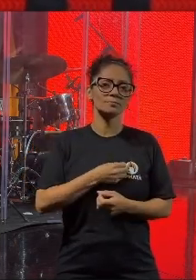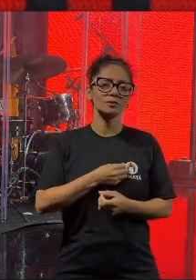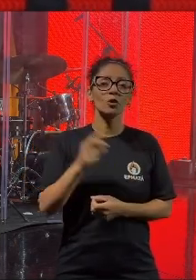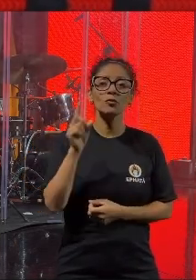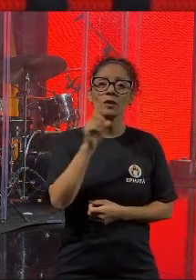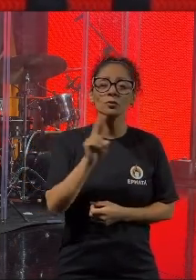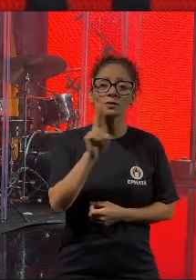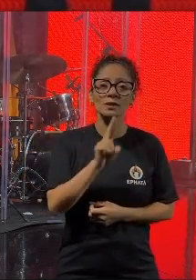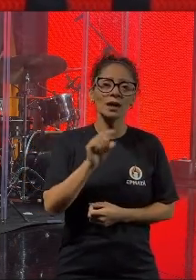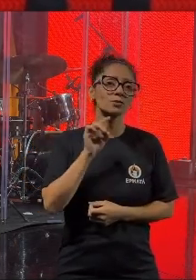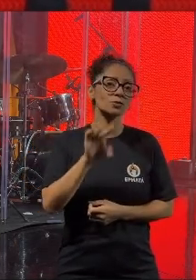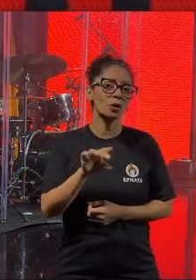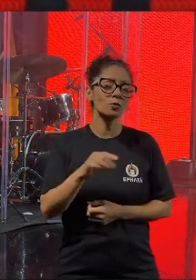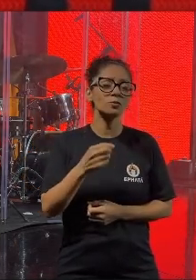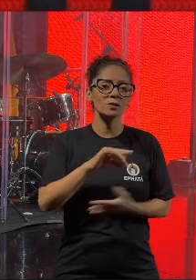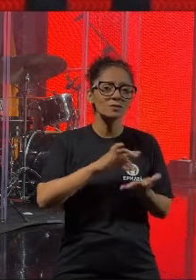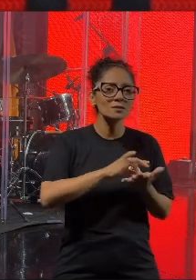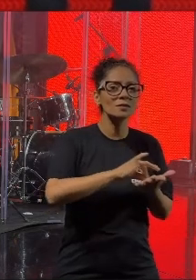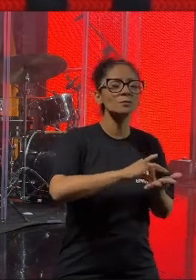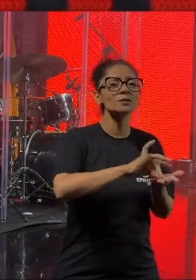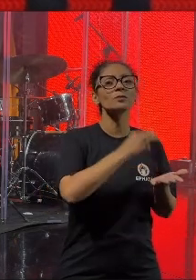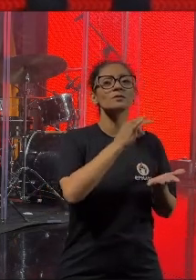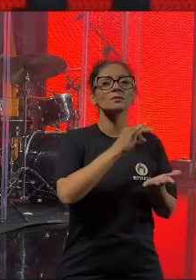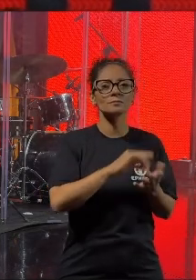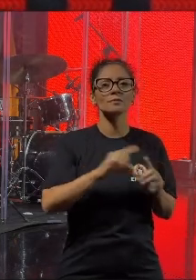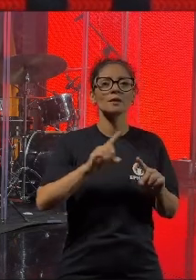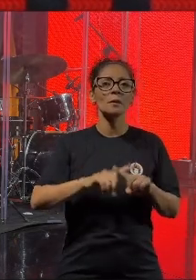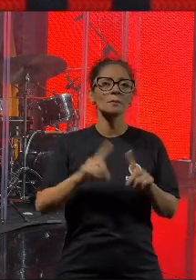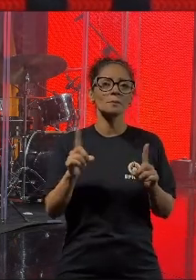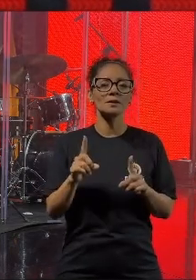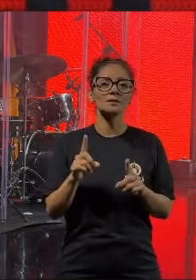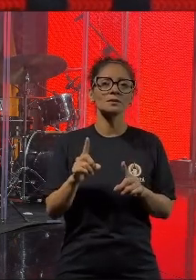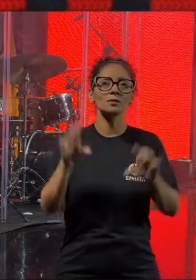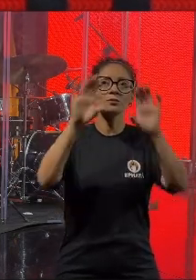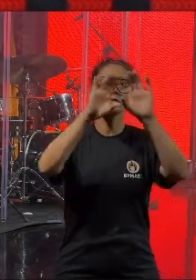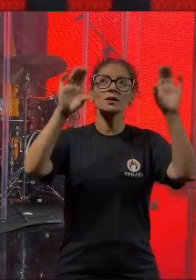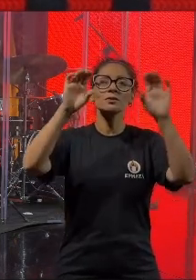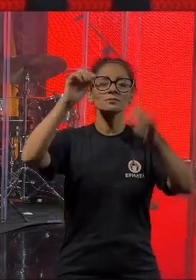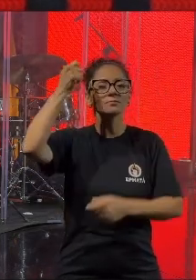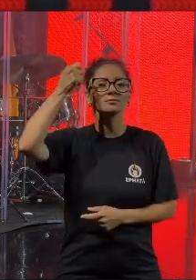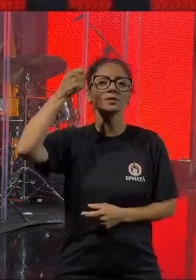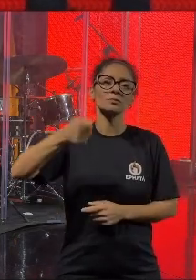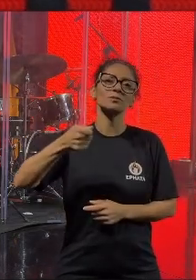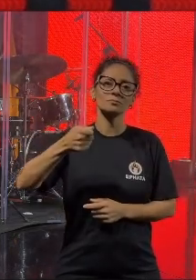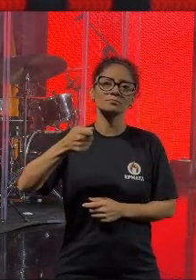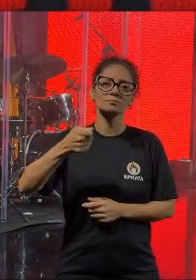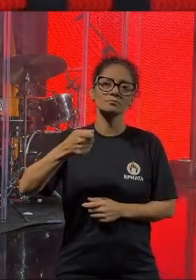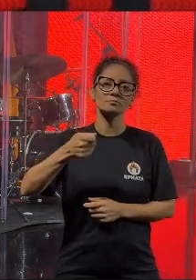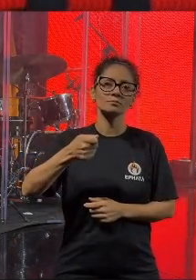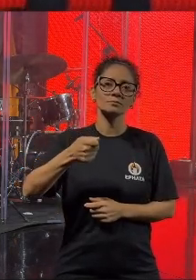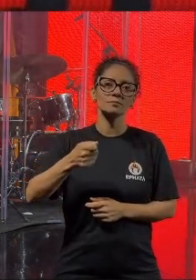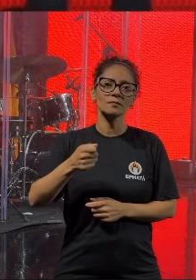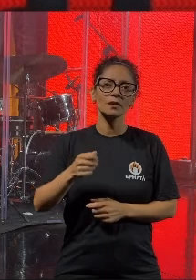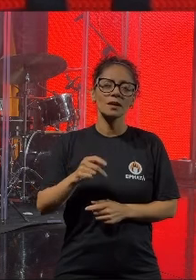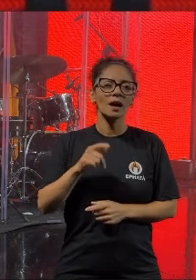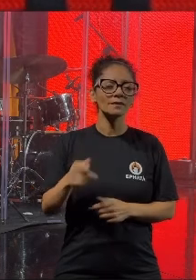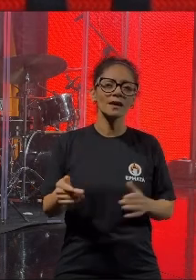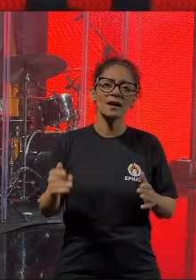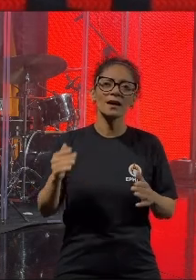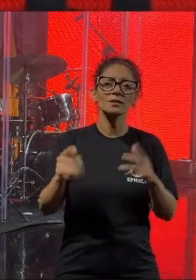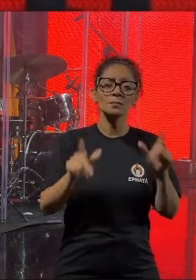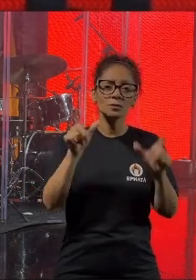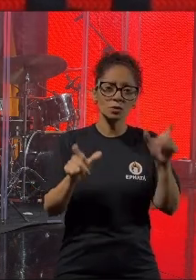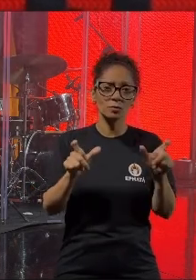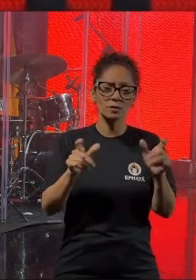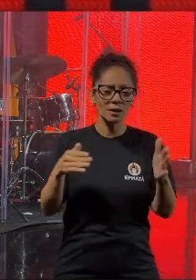inimigos. Quando os céus determinam, até aqueles que eram um obstáculo, até aqueles que eram os